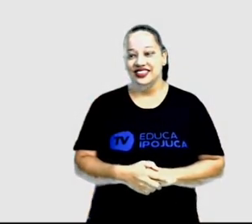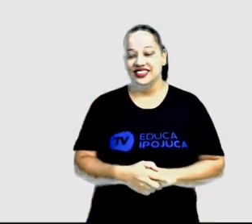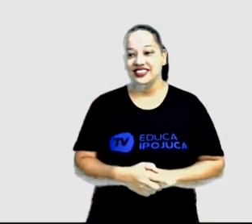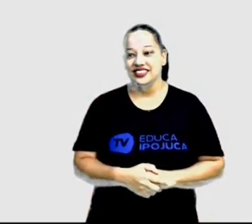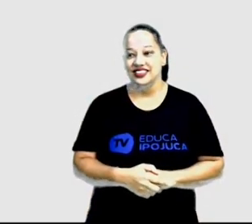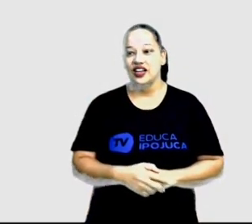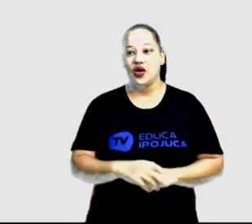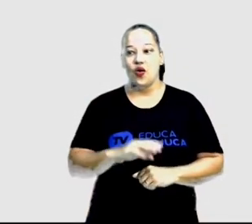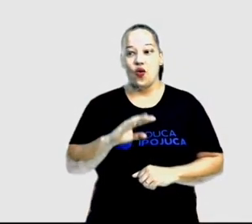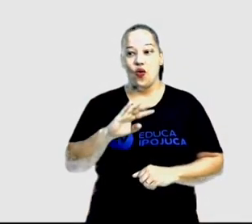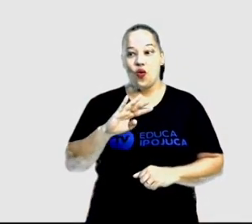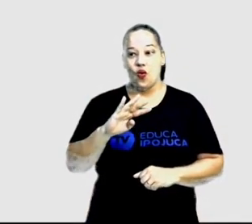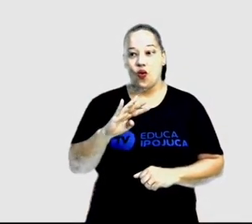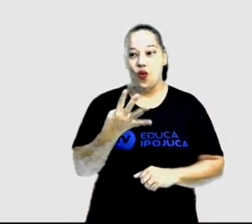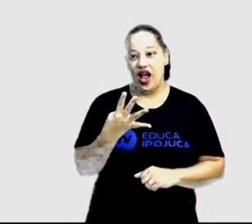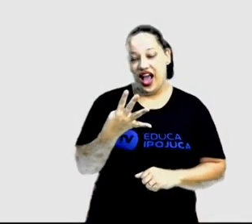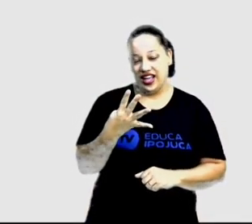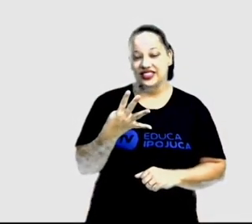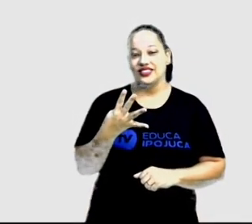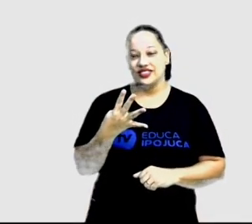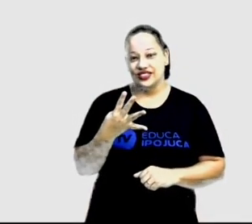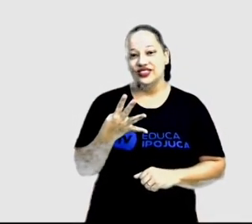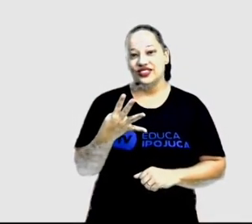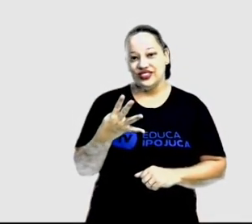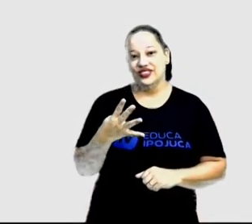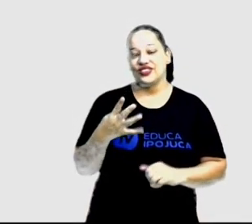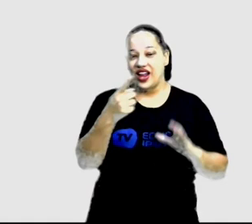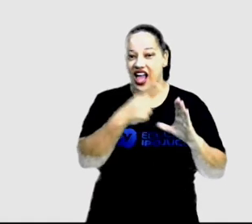4. Esfera.